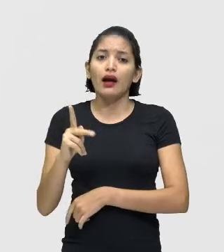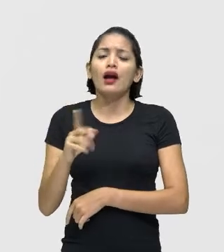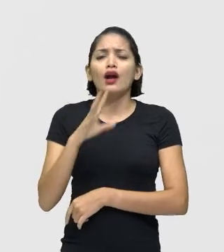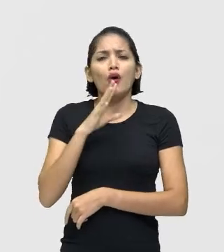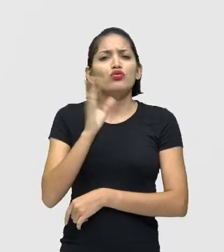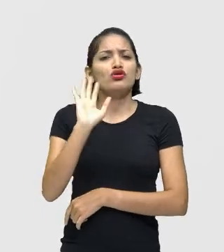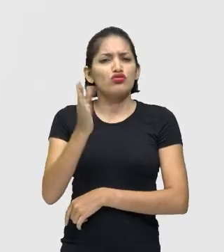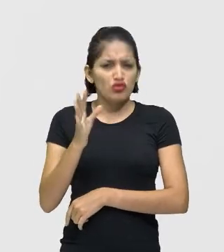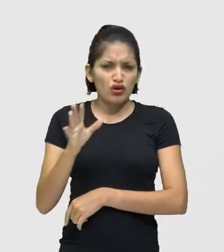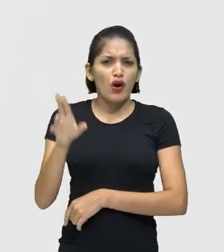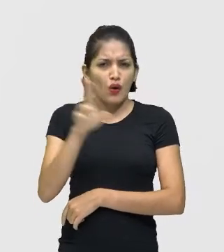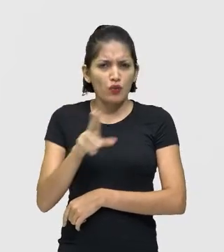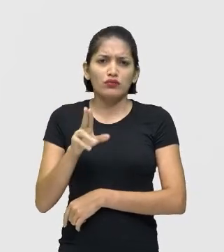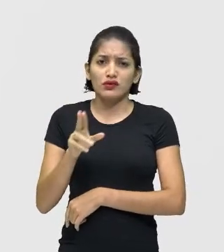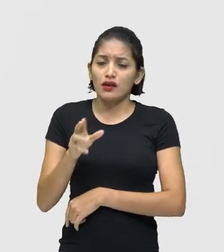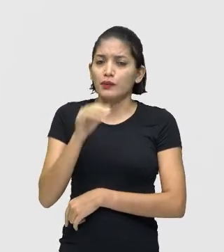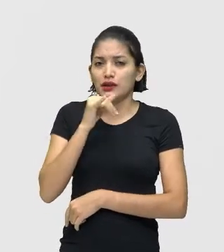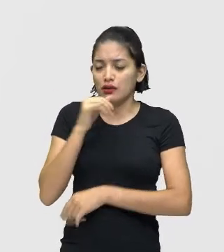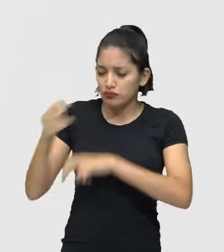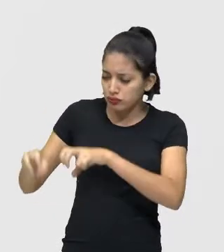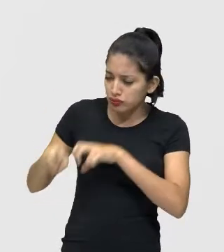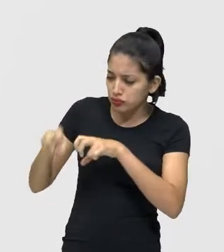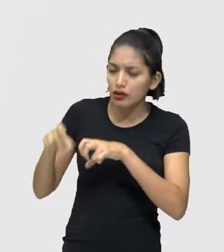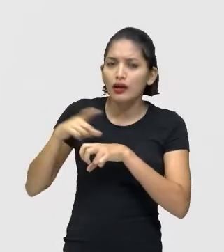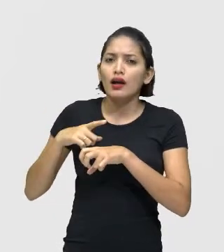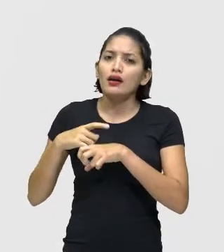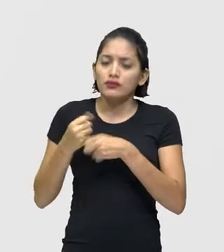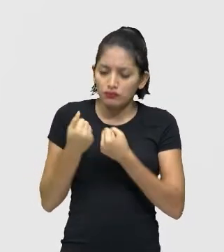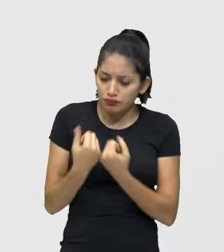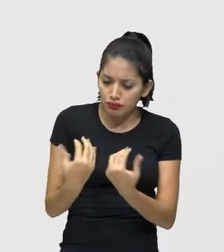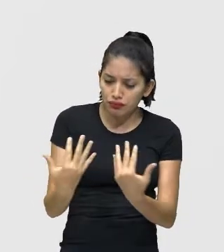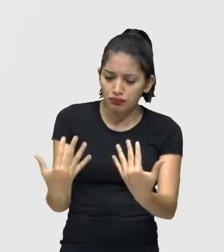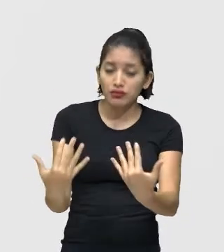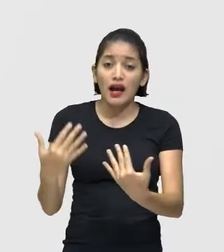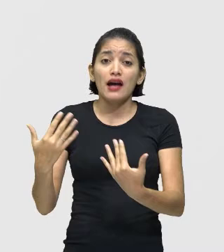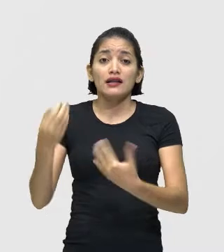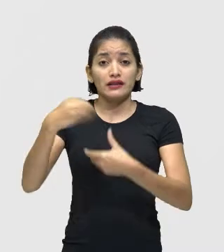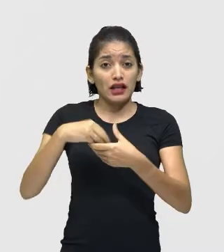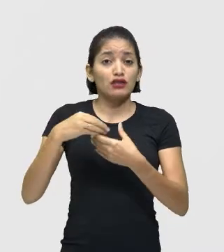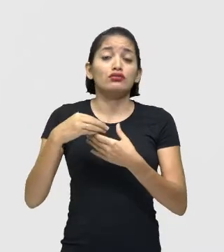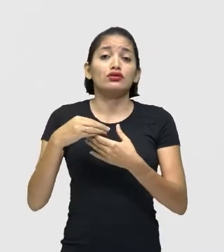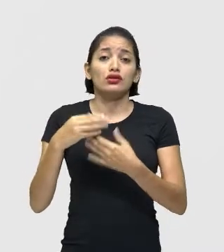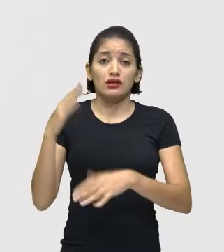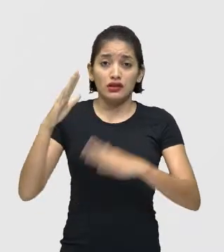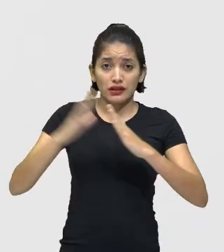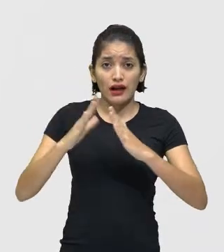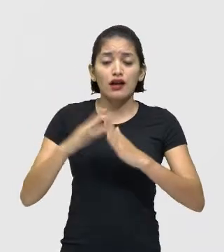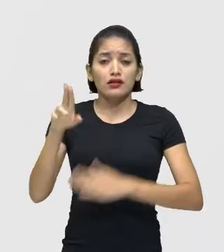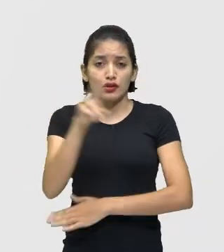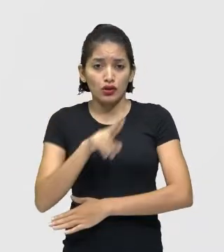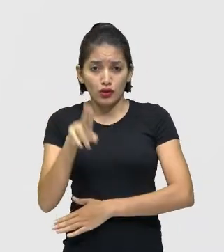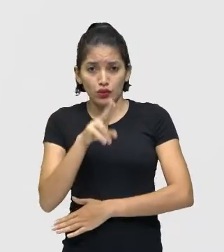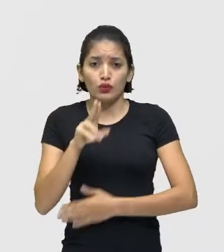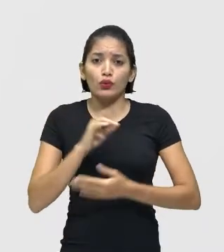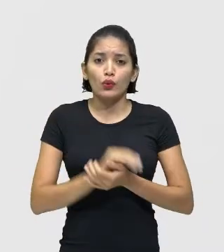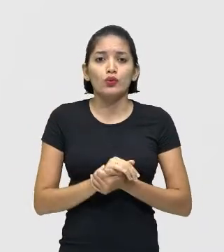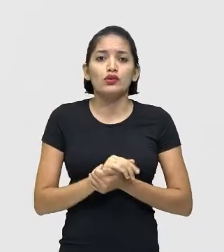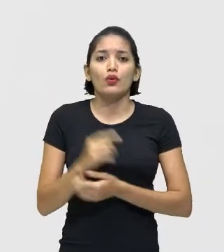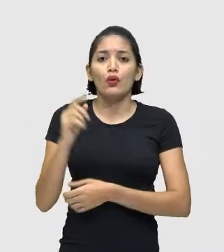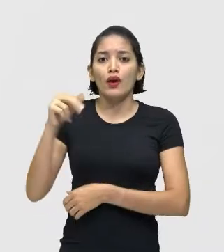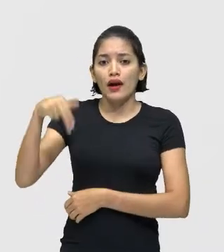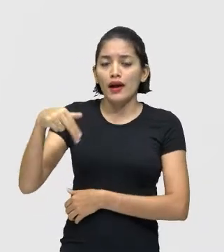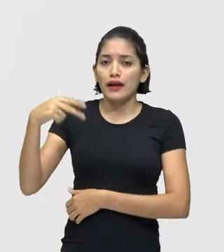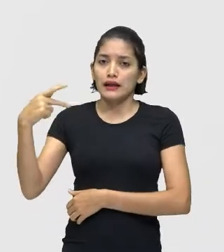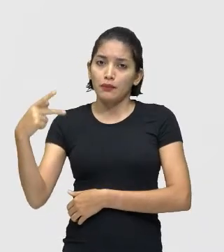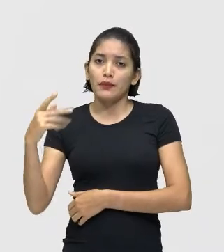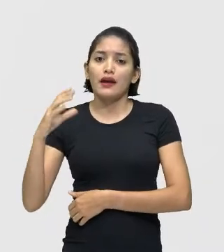para quem trabalha com agricultura, por exemplo, quem tem plantia em casa, que utiliza ali fertilizantes, esse NPK é bem conhecido.